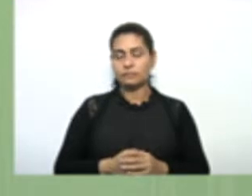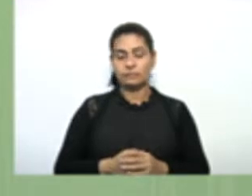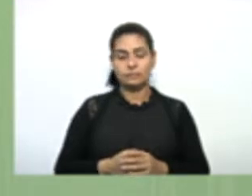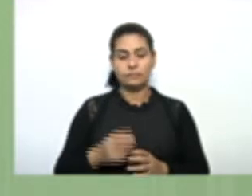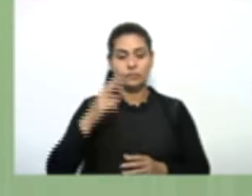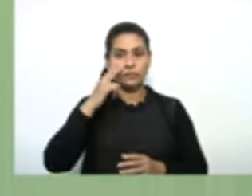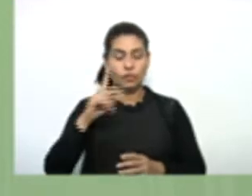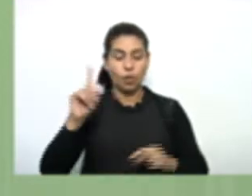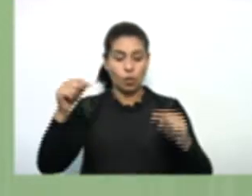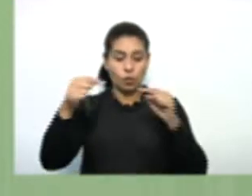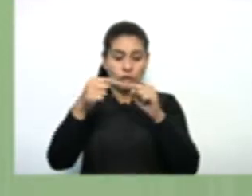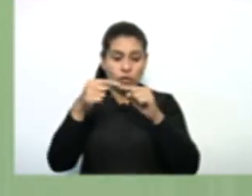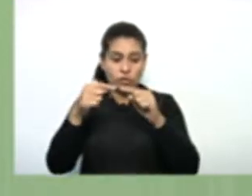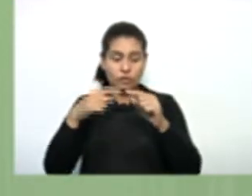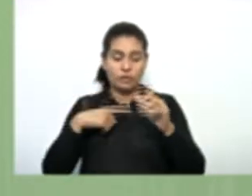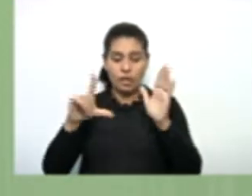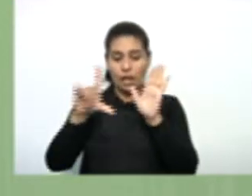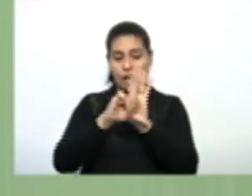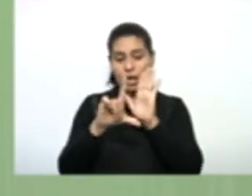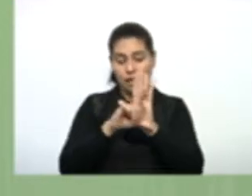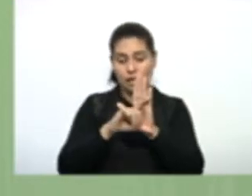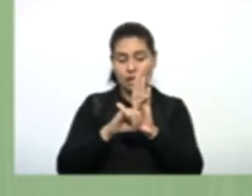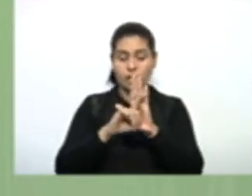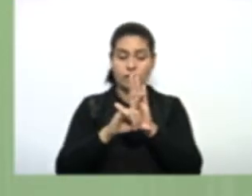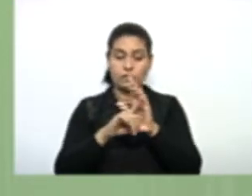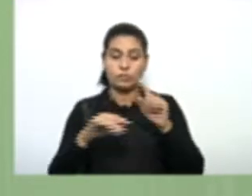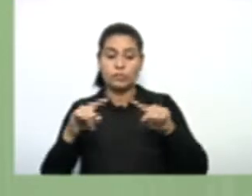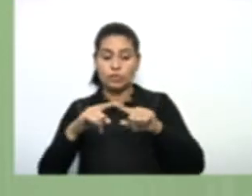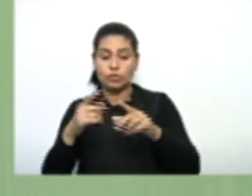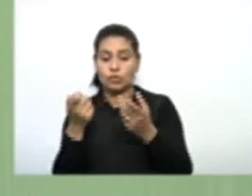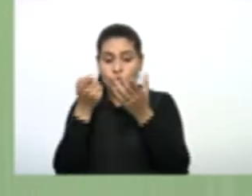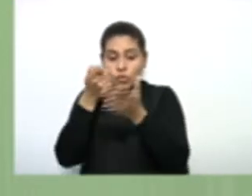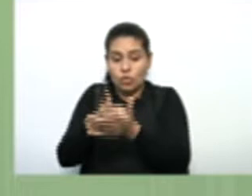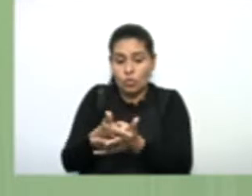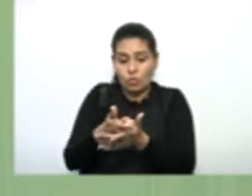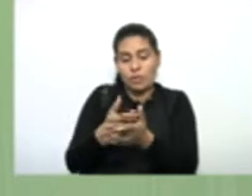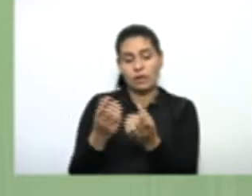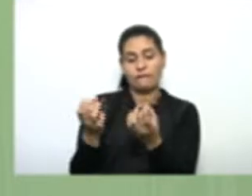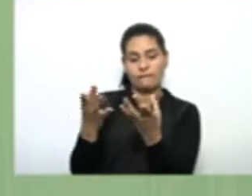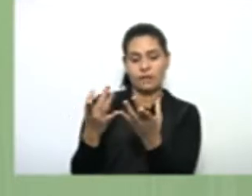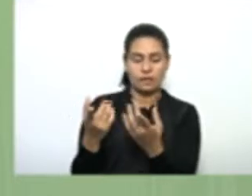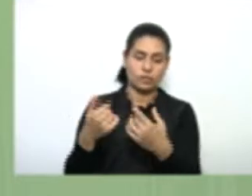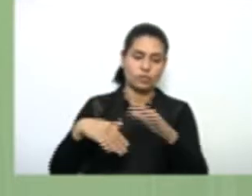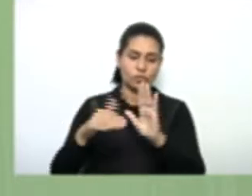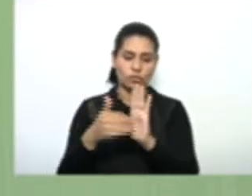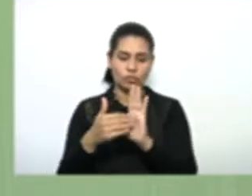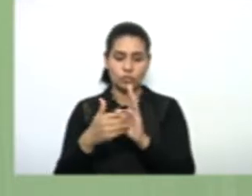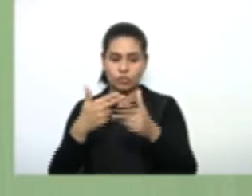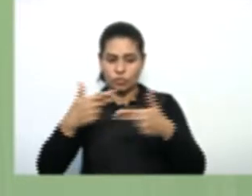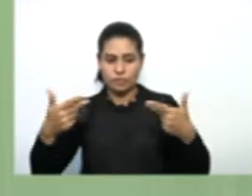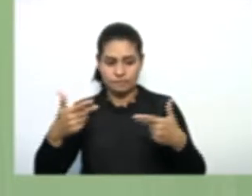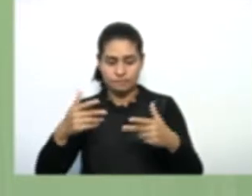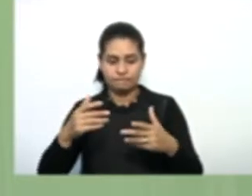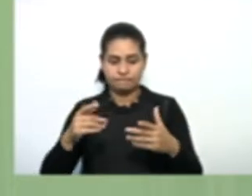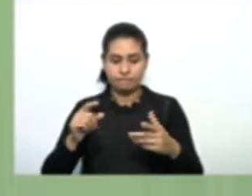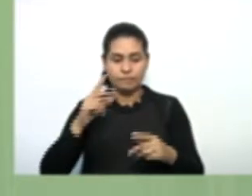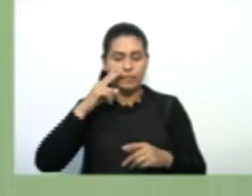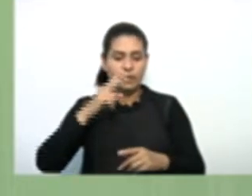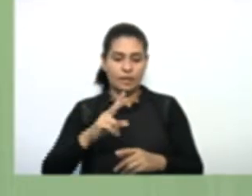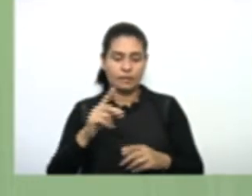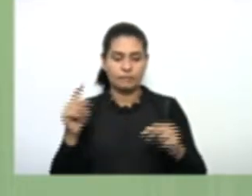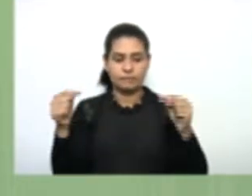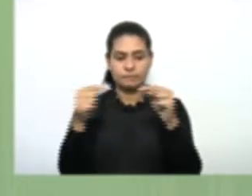Então, orientado pelas leis de mercado, de compra e venda de bens e serviços, baseado